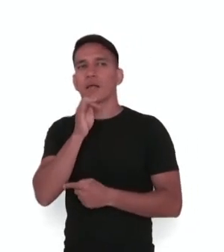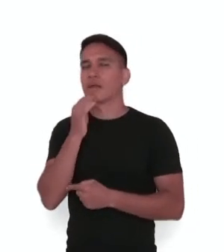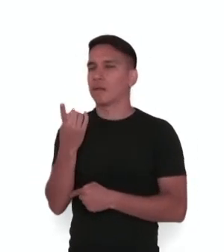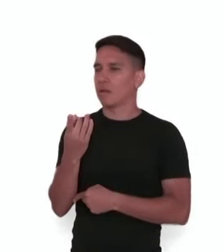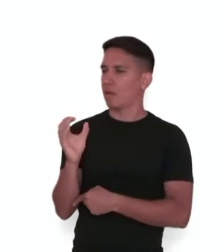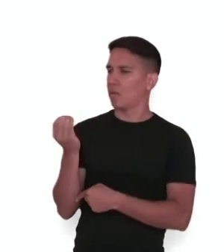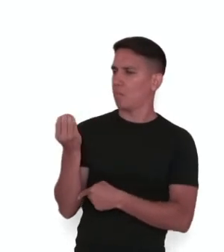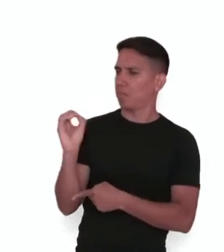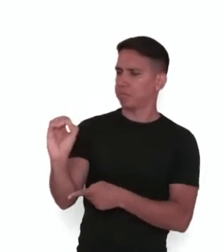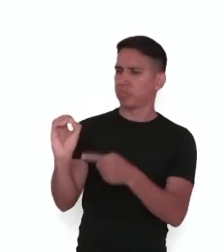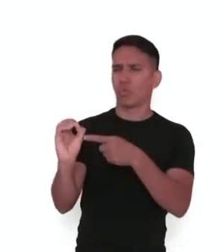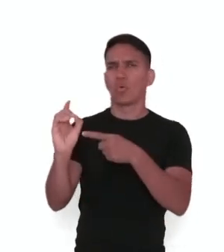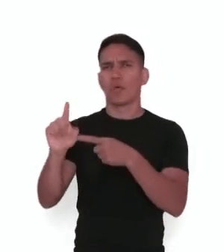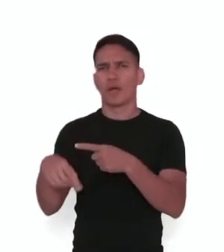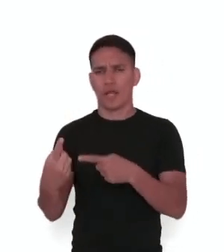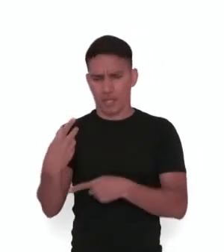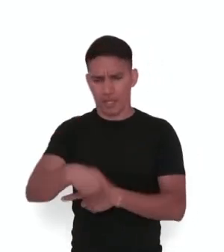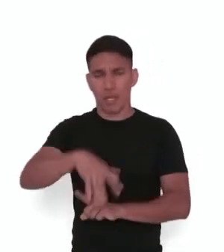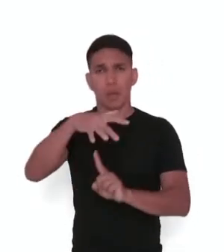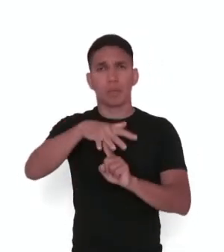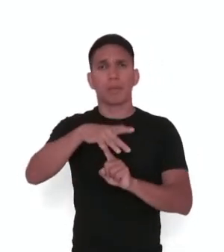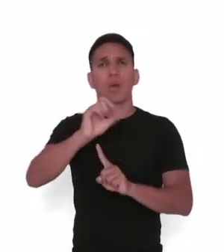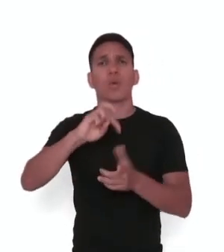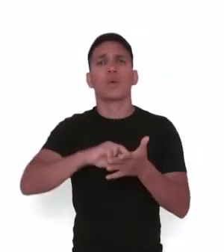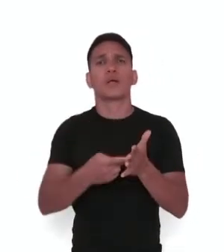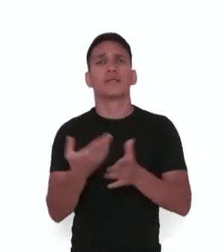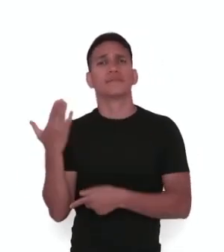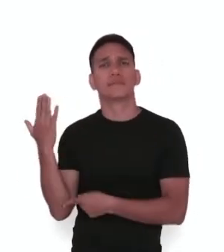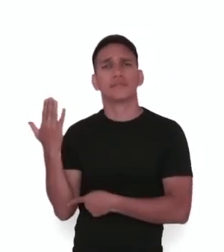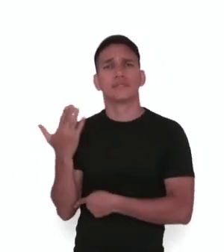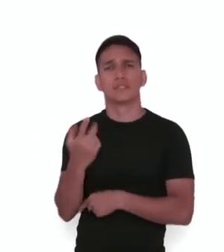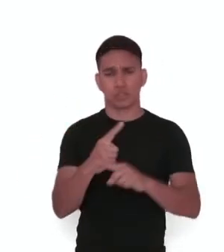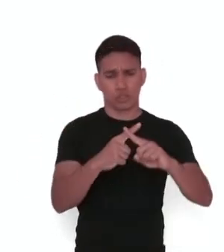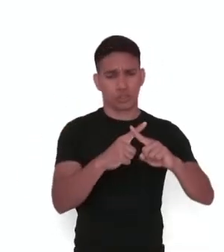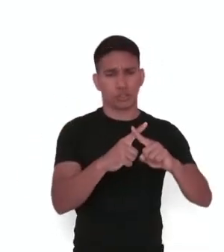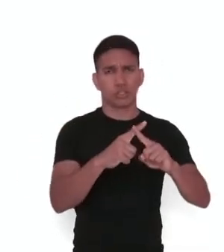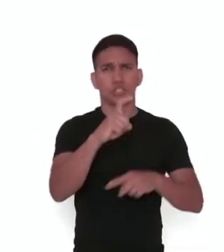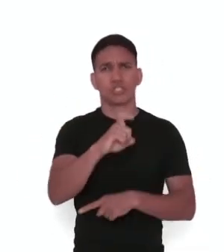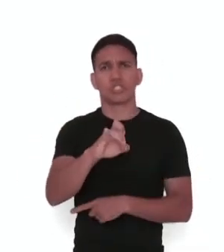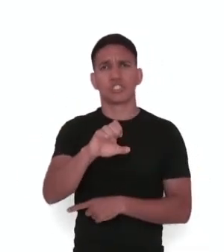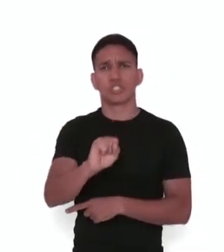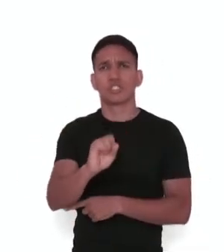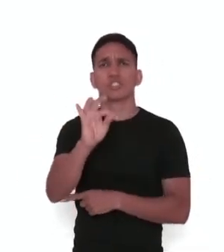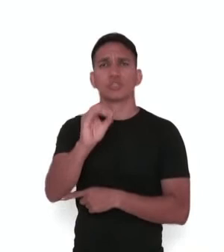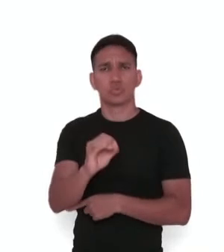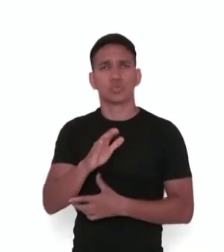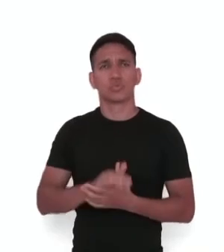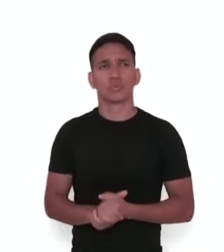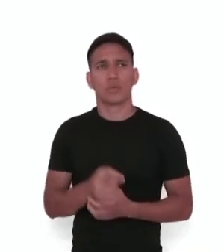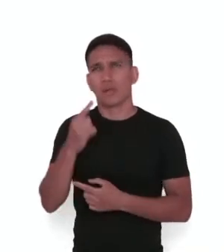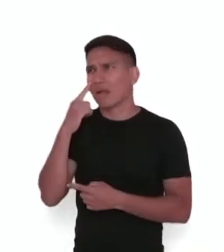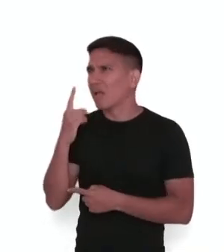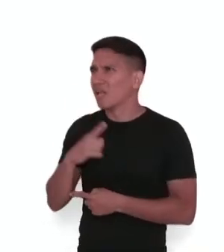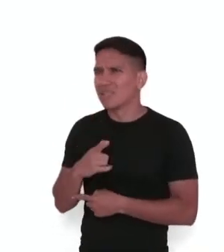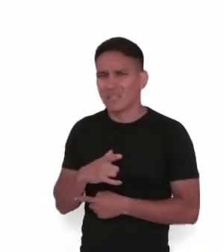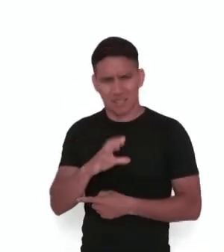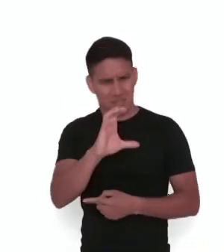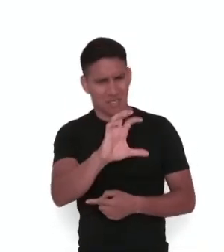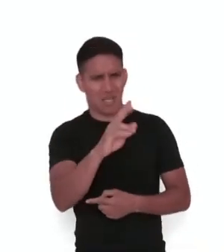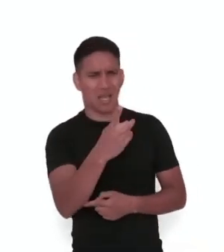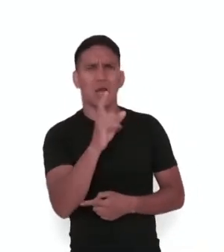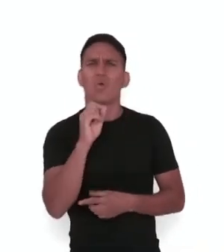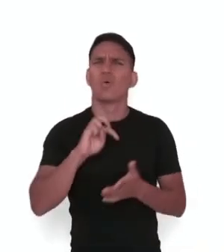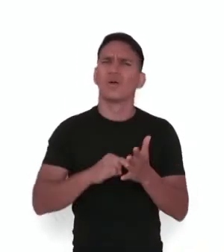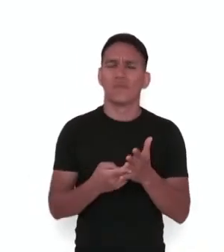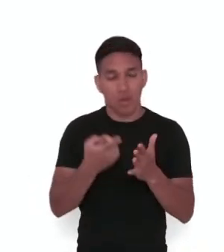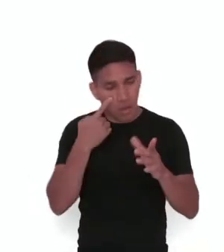bolinha com X aqui no Paraná. O que seria isso? Ó? Xisto betuminoso. E a bolinha que tem ali um CH, professor. Aí você